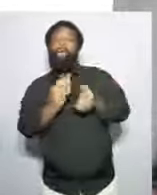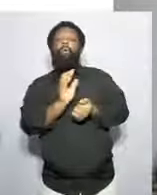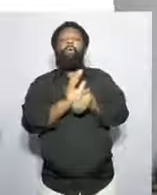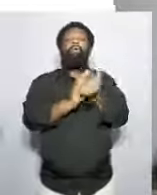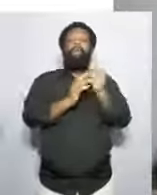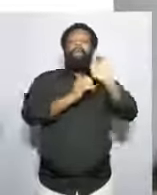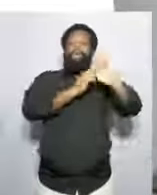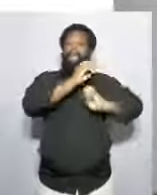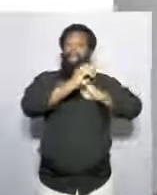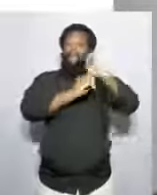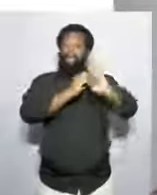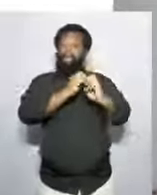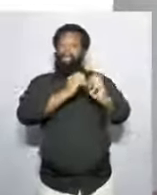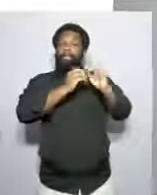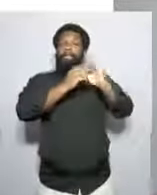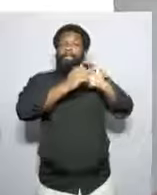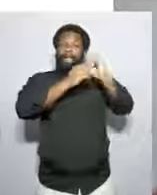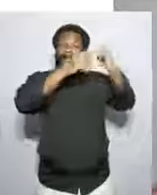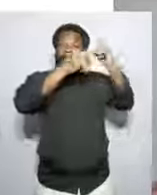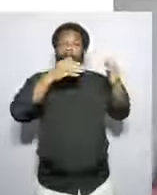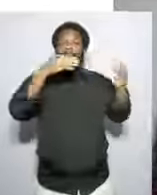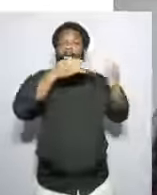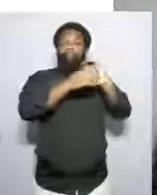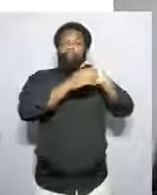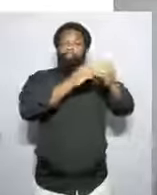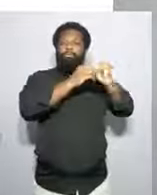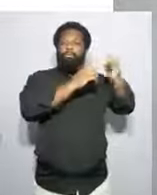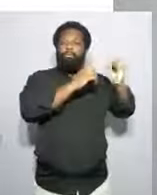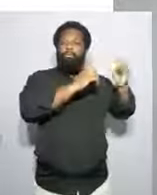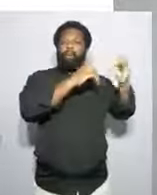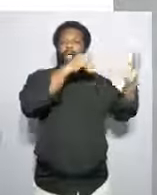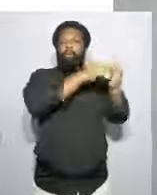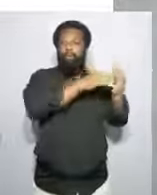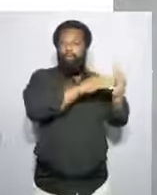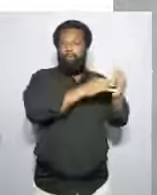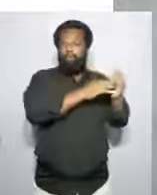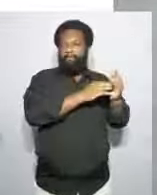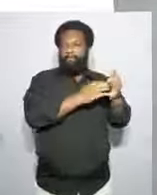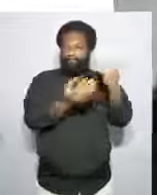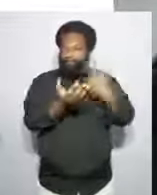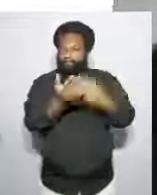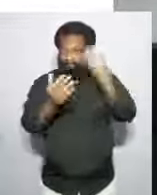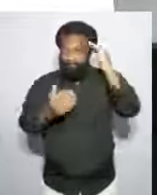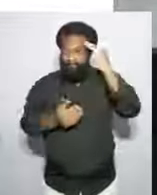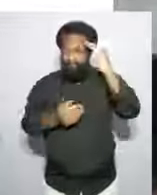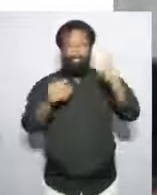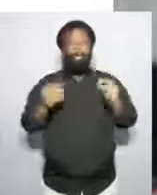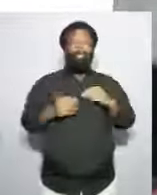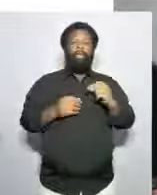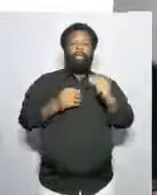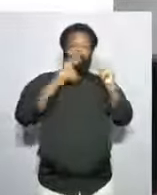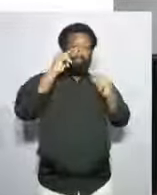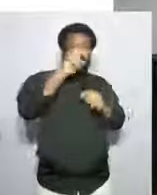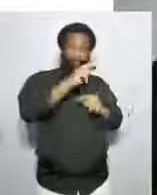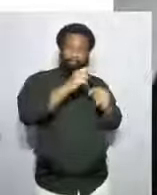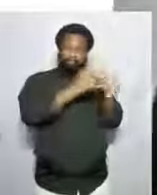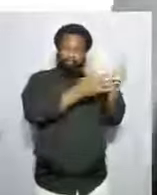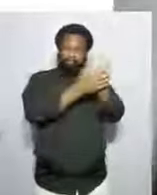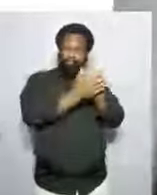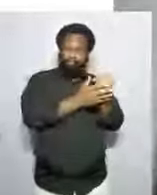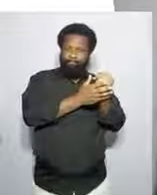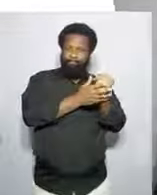de elétrons na camada de valência desses elementos. Combinado? Então, esses aqui